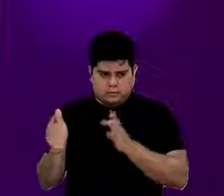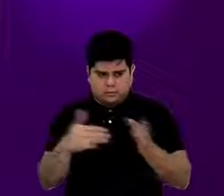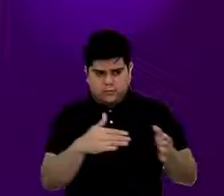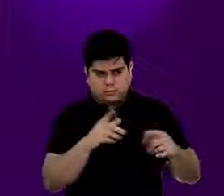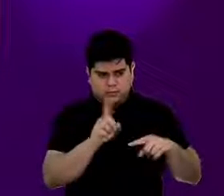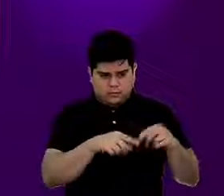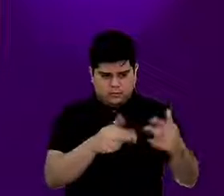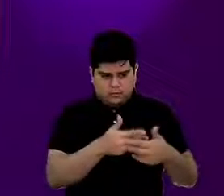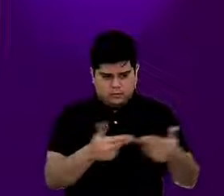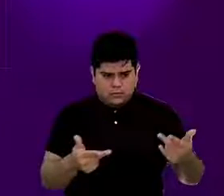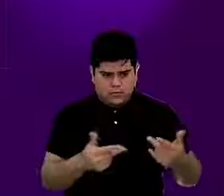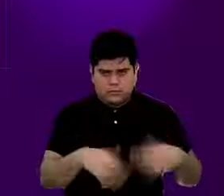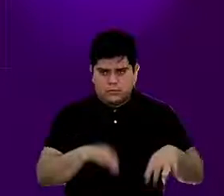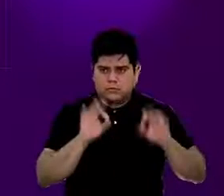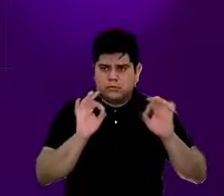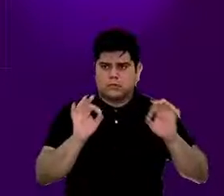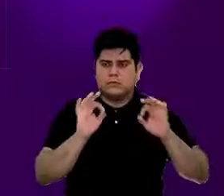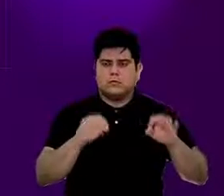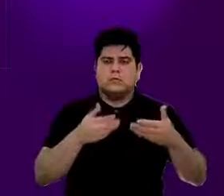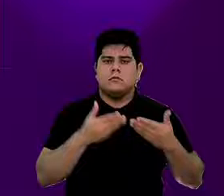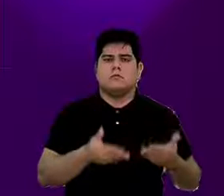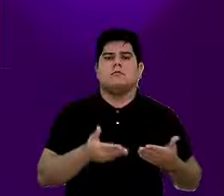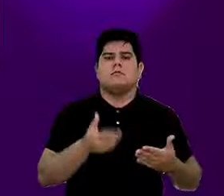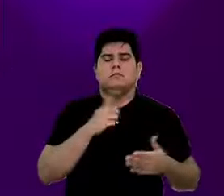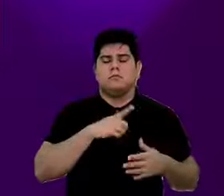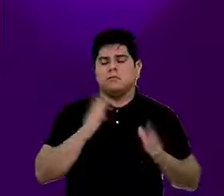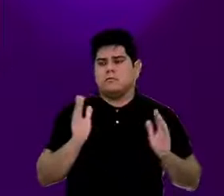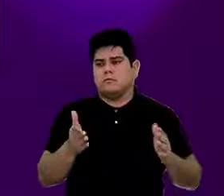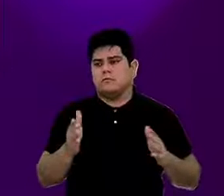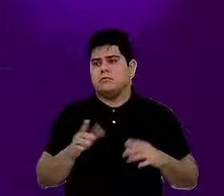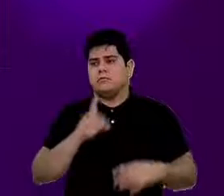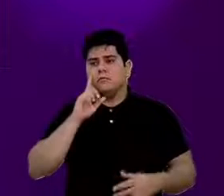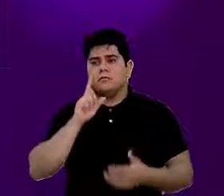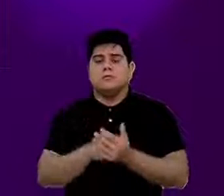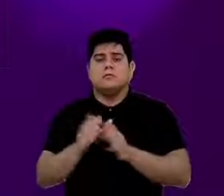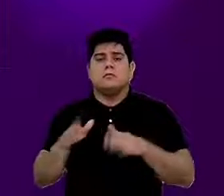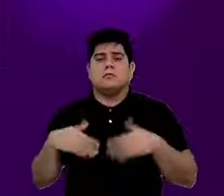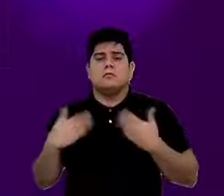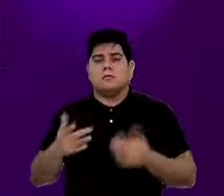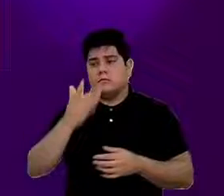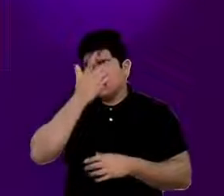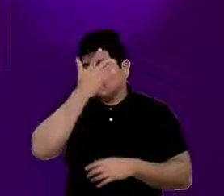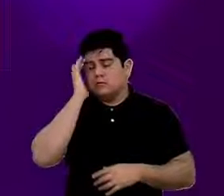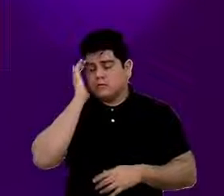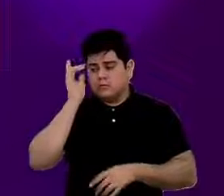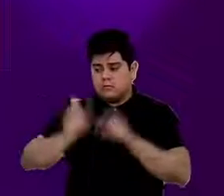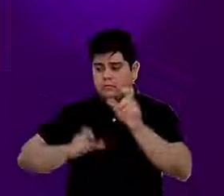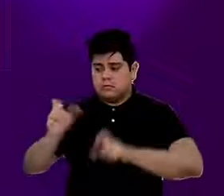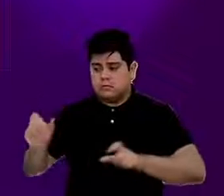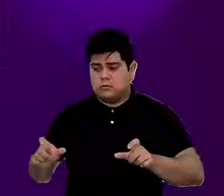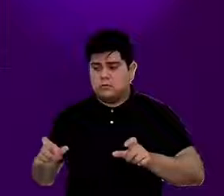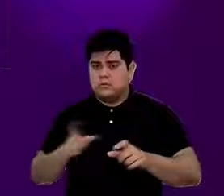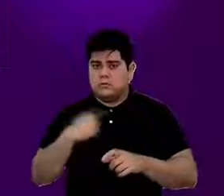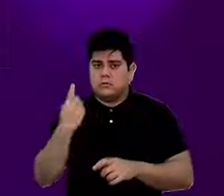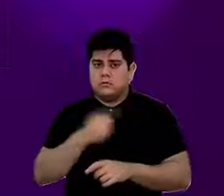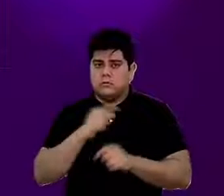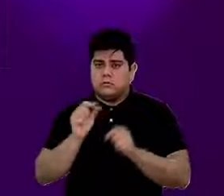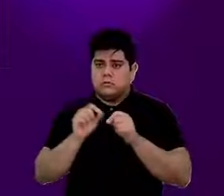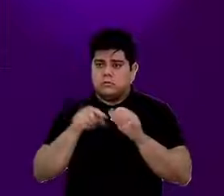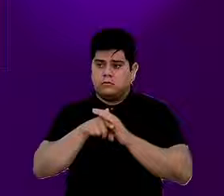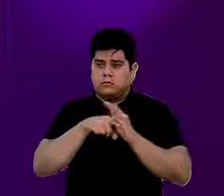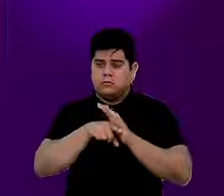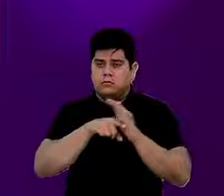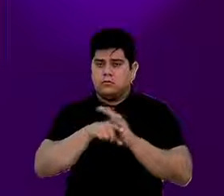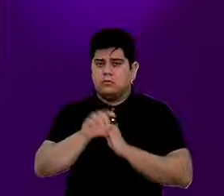e otimizar os recursos que a gente já tem. Definir quais são as pessoas, a gente faz o mapeamento do